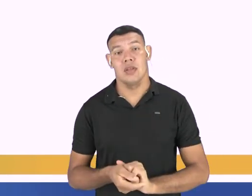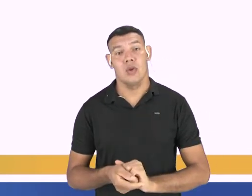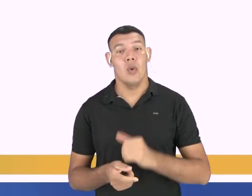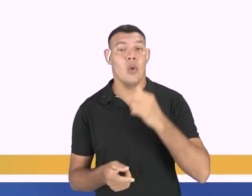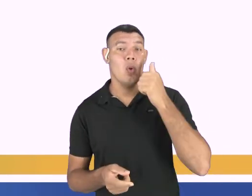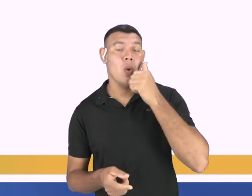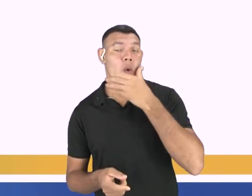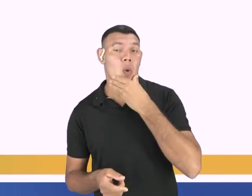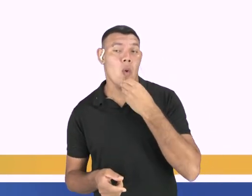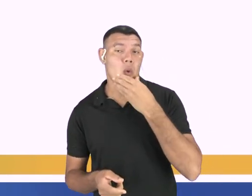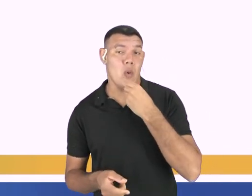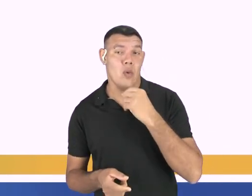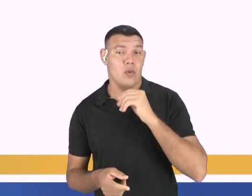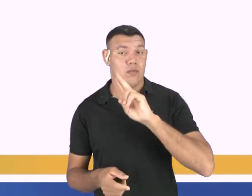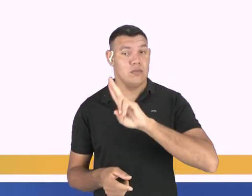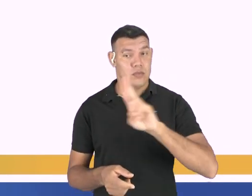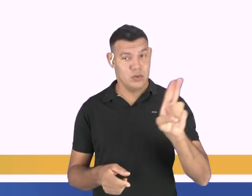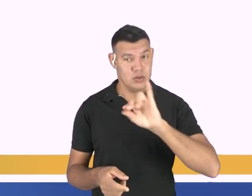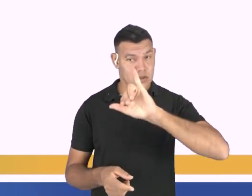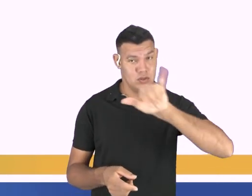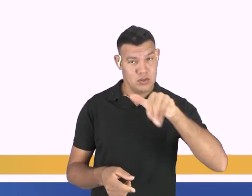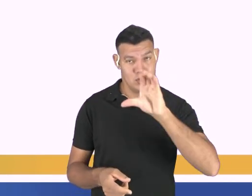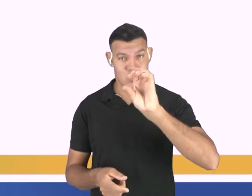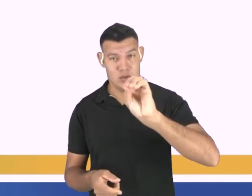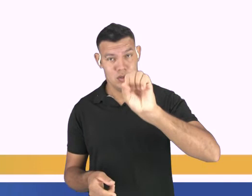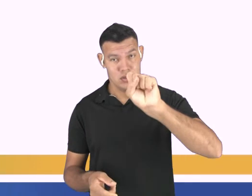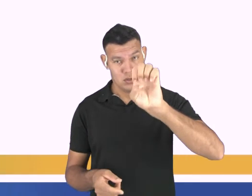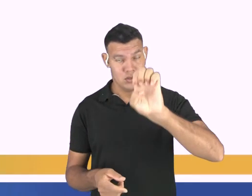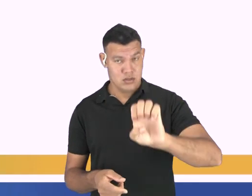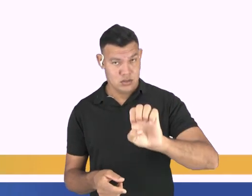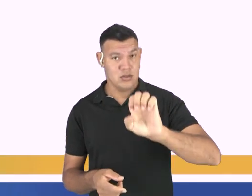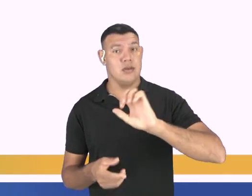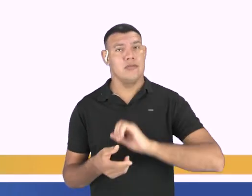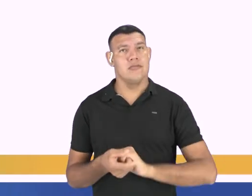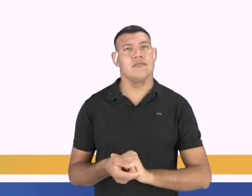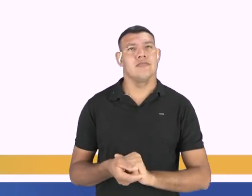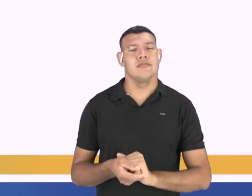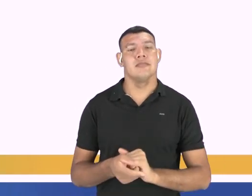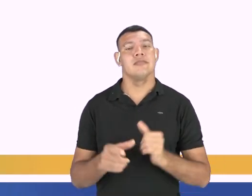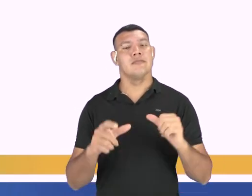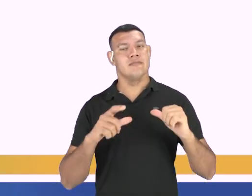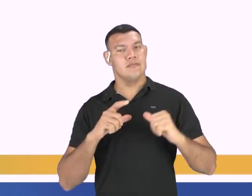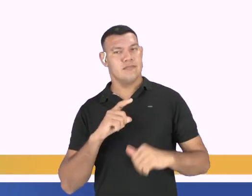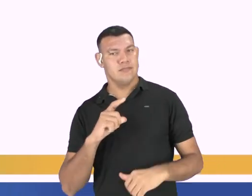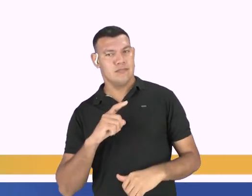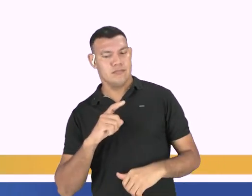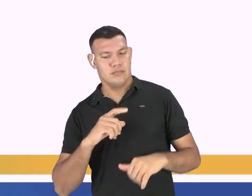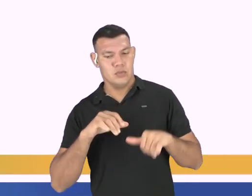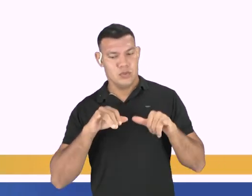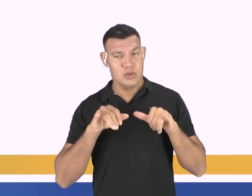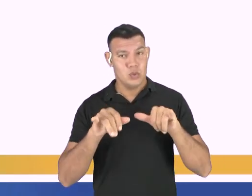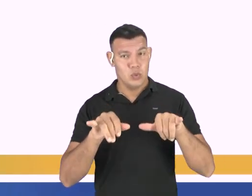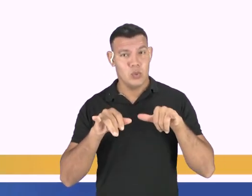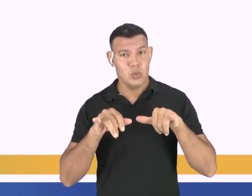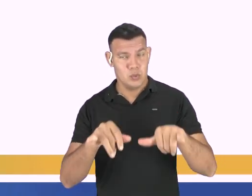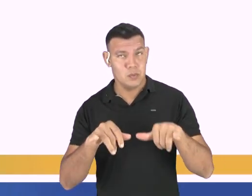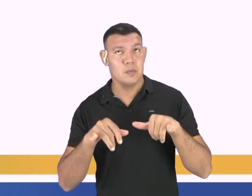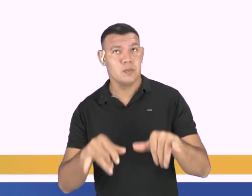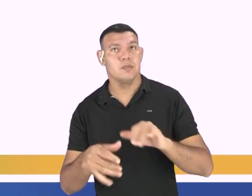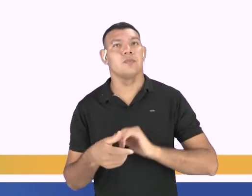possui um supermercado, né, e pretende organizar aí de 100 a